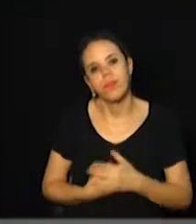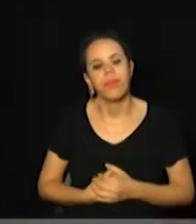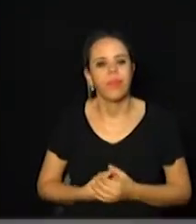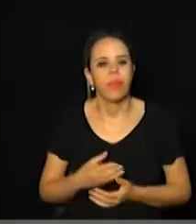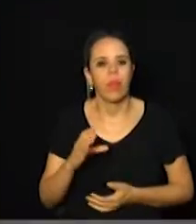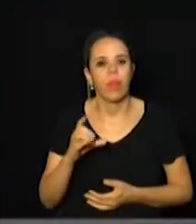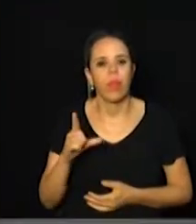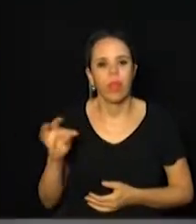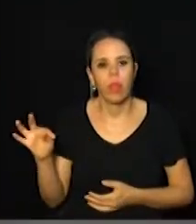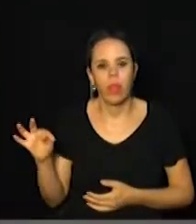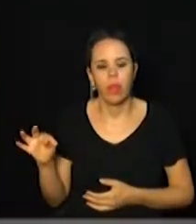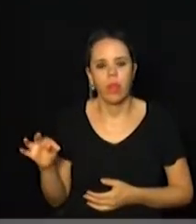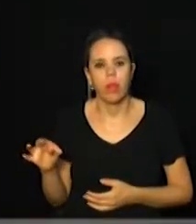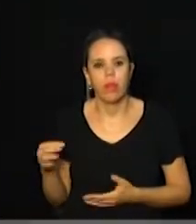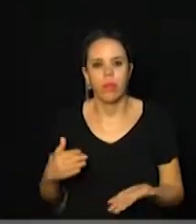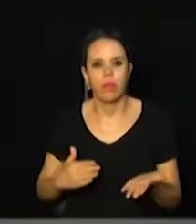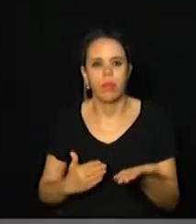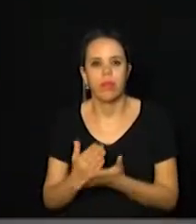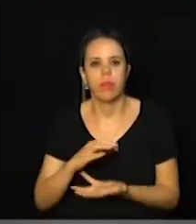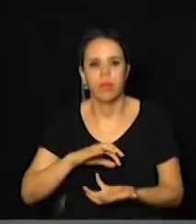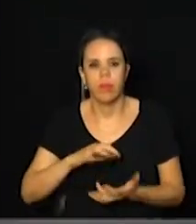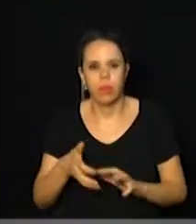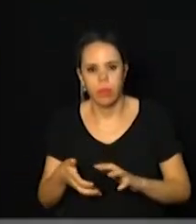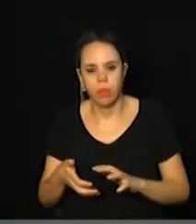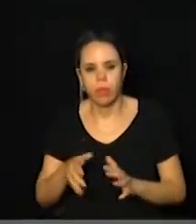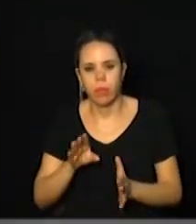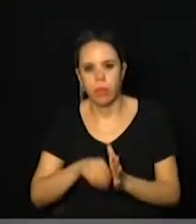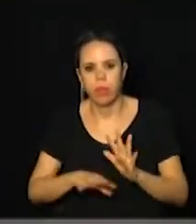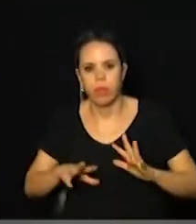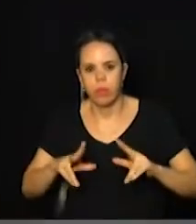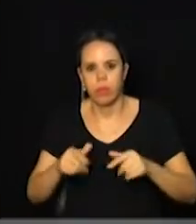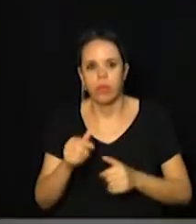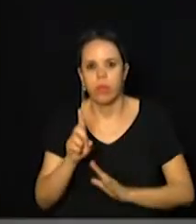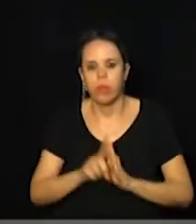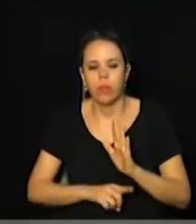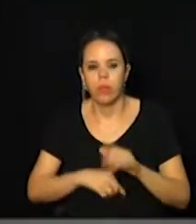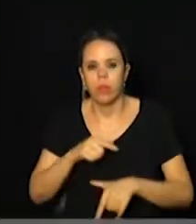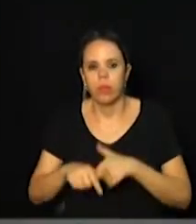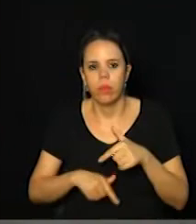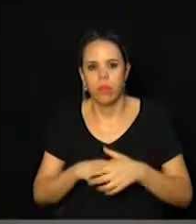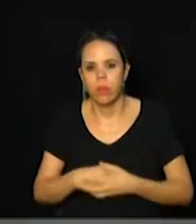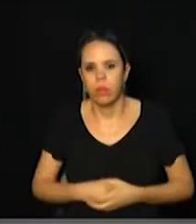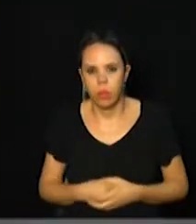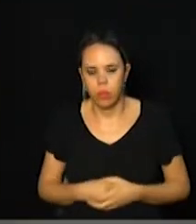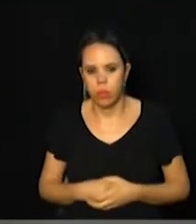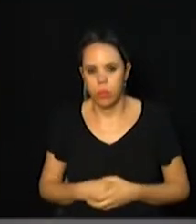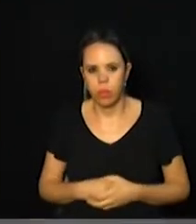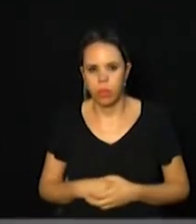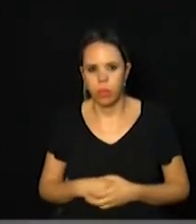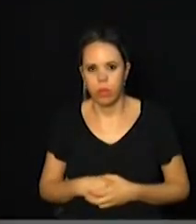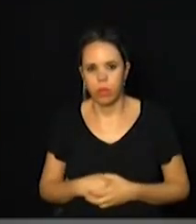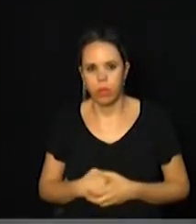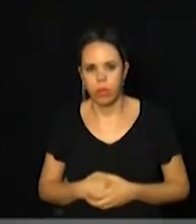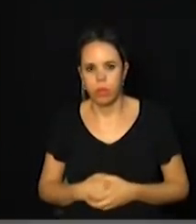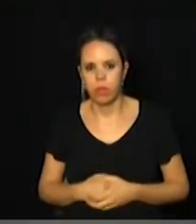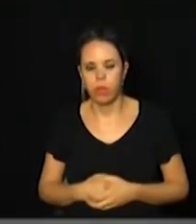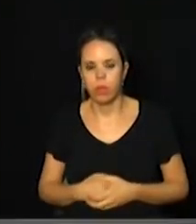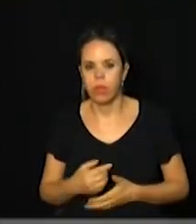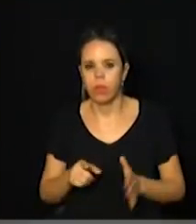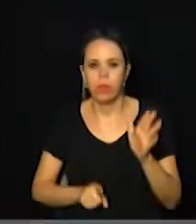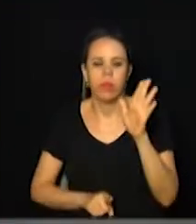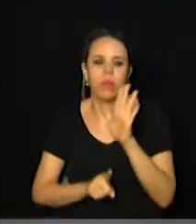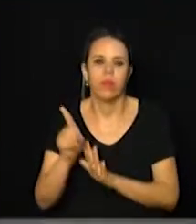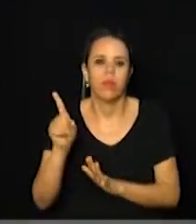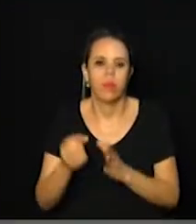CLT aprovar uma reforma tirando todos os direitos dos trabalhadores praticamente e eu